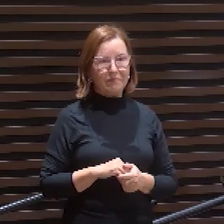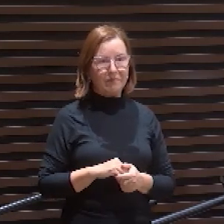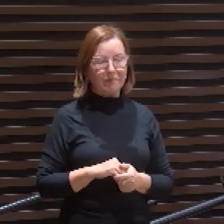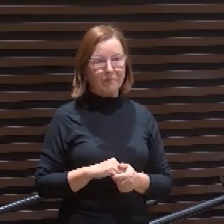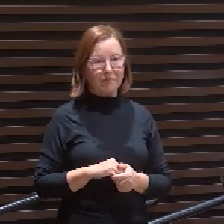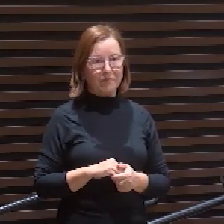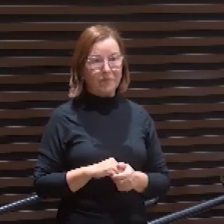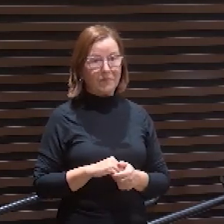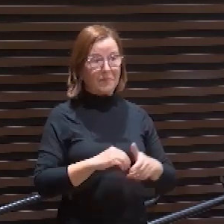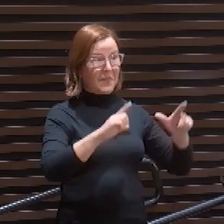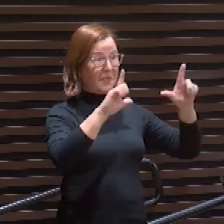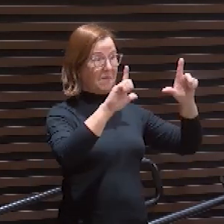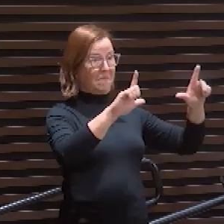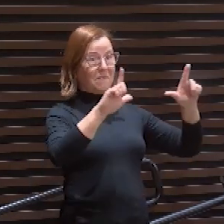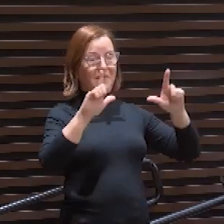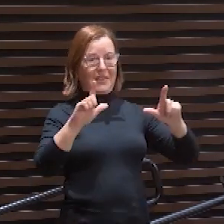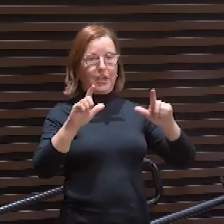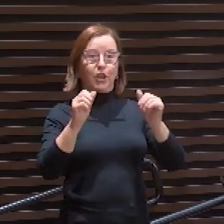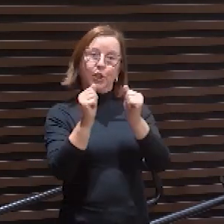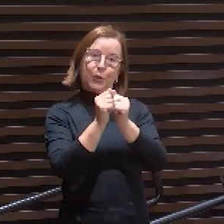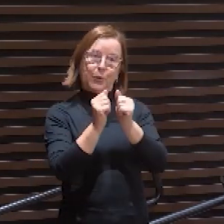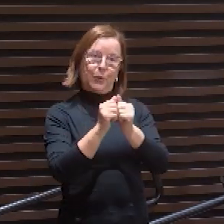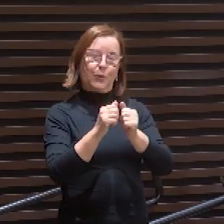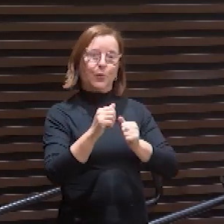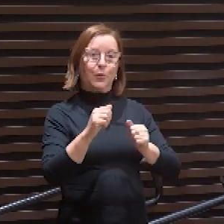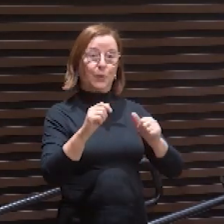Em exposição estava o retrato do filho.